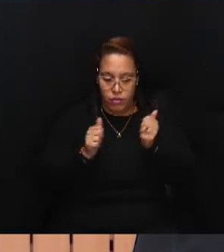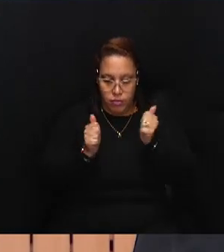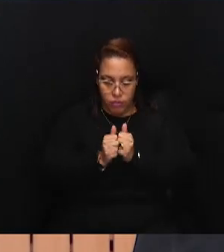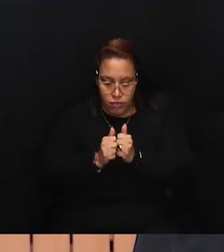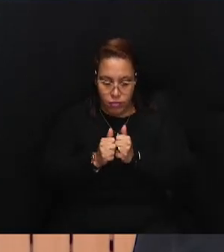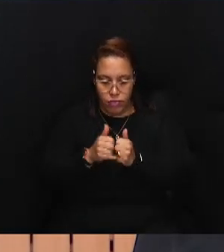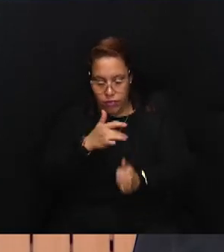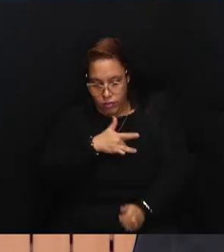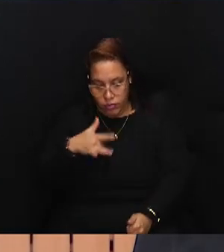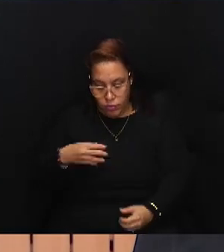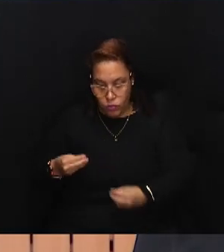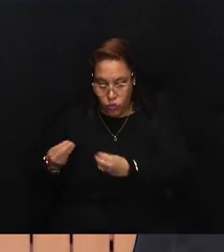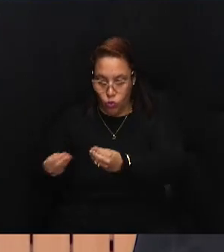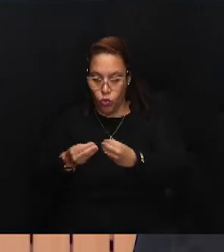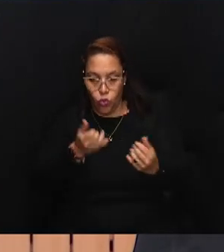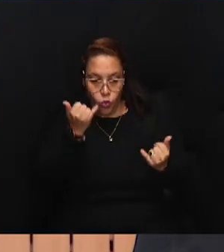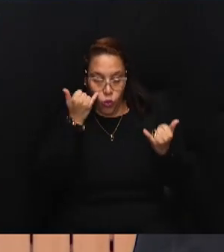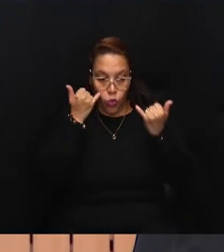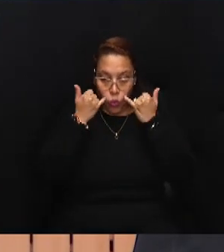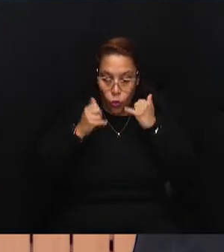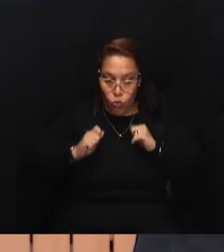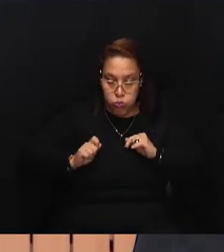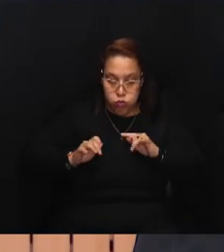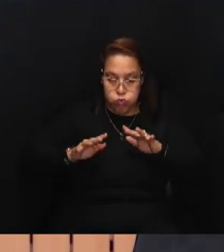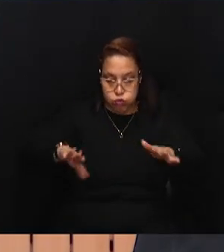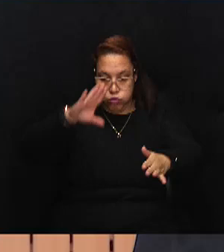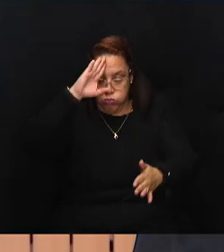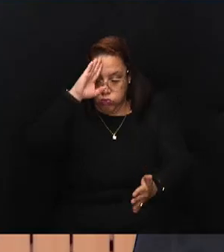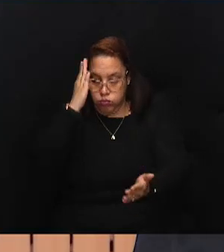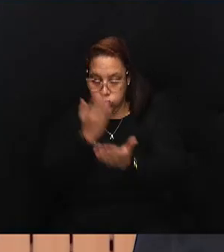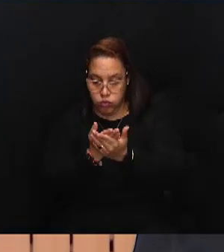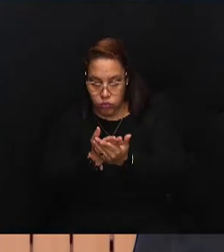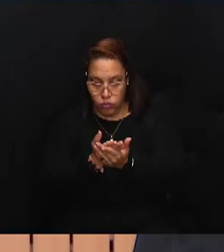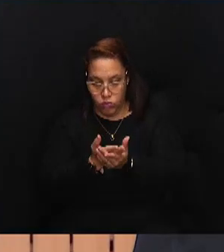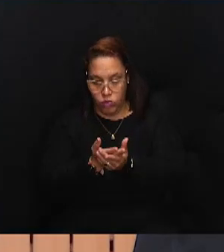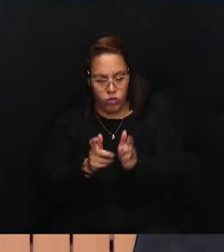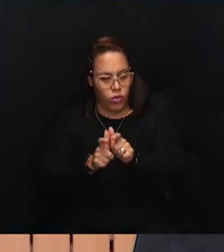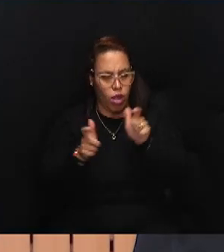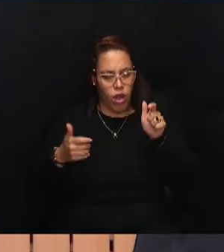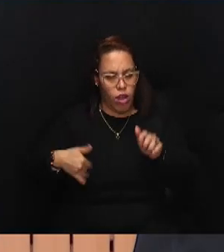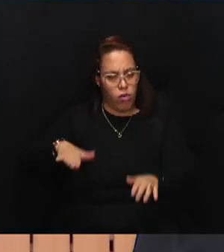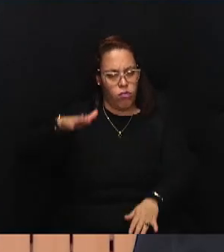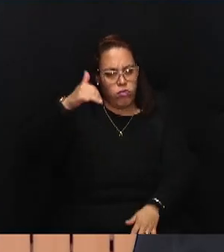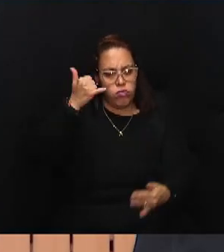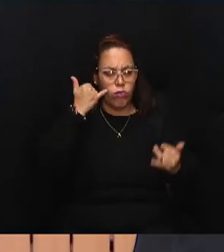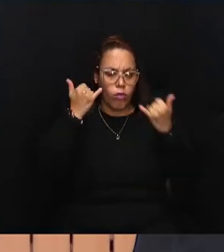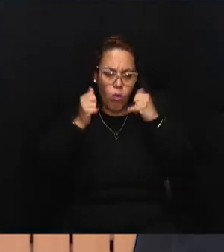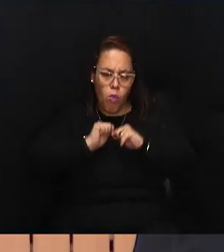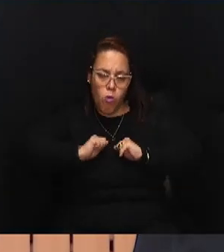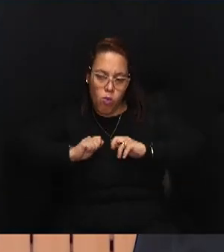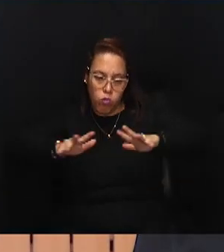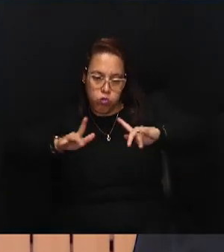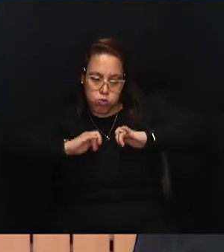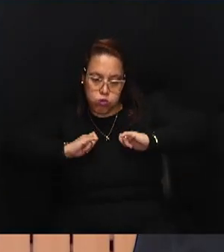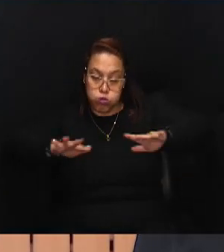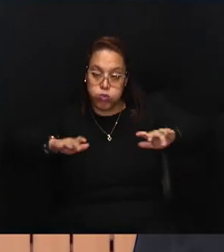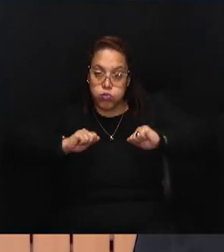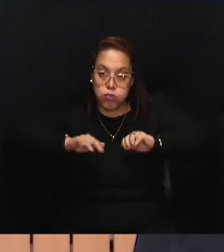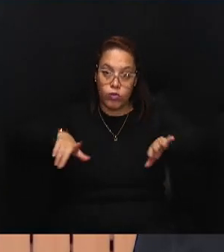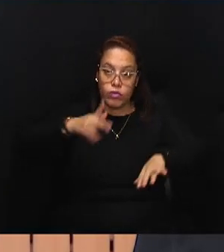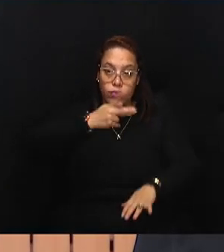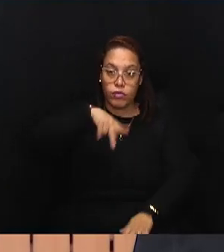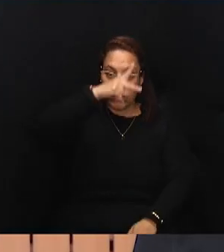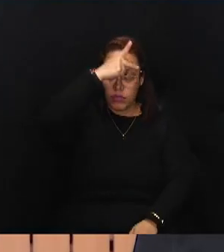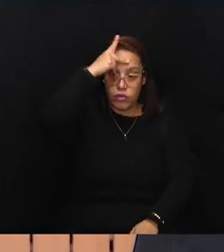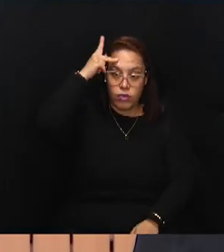Saúde, levando as informações, porque nós acreditamos que quanto mais informações a gente levar aí para essas